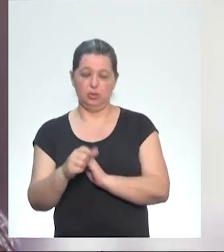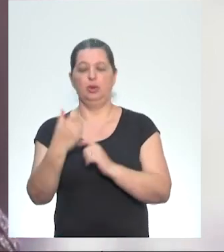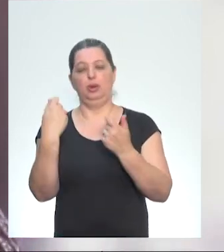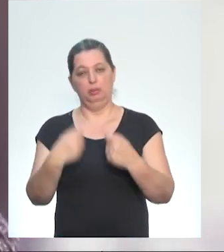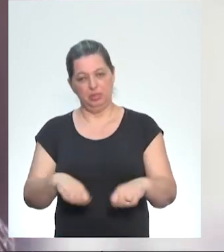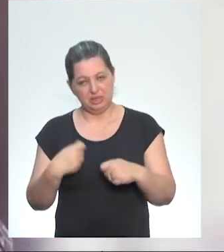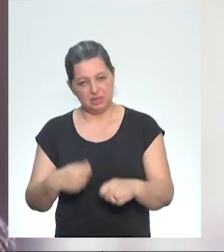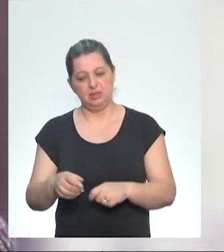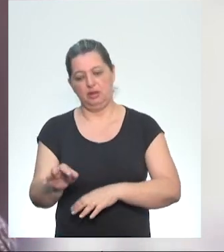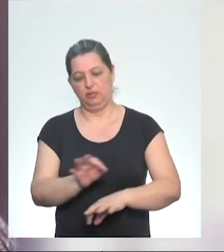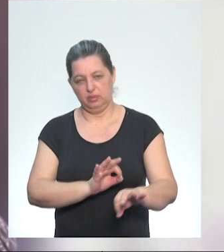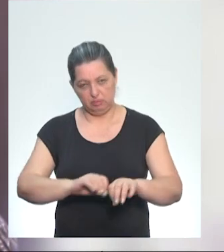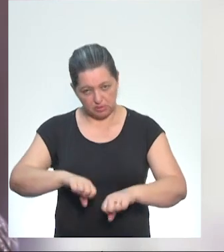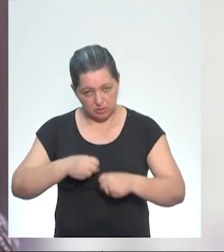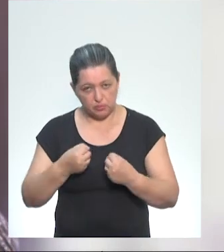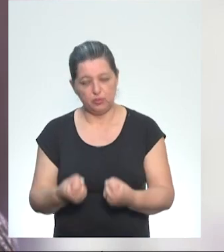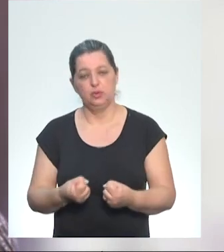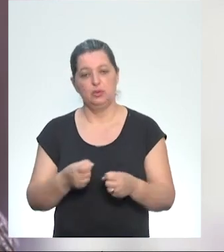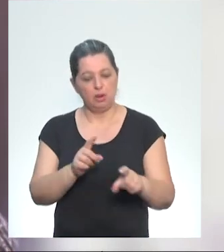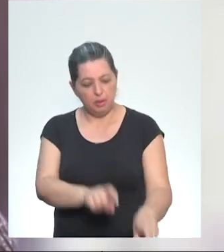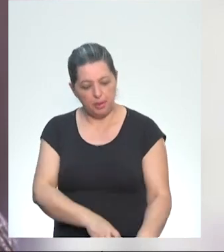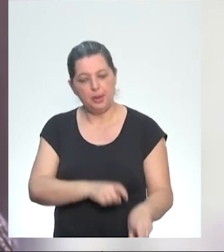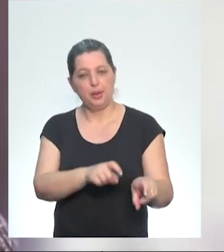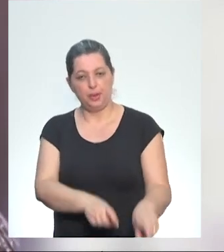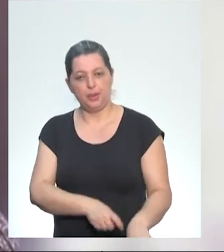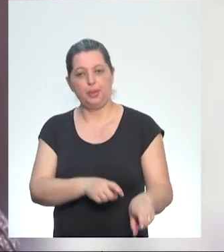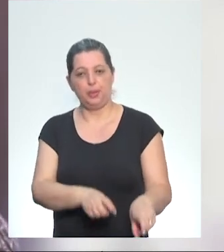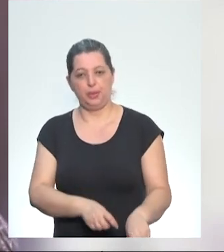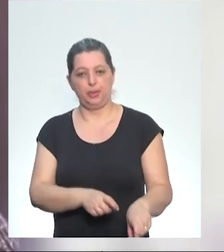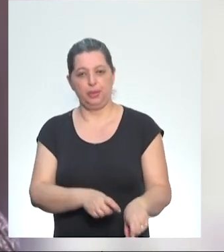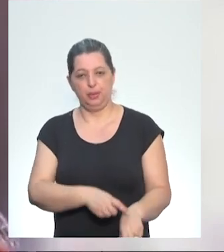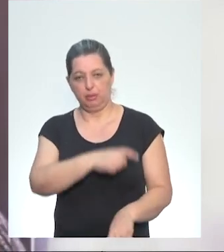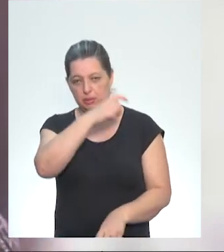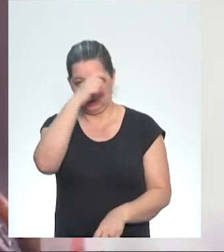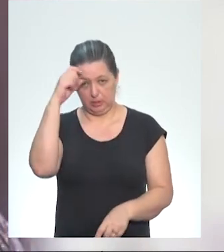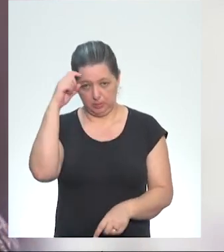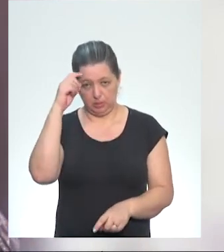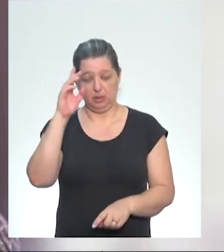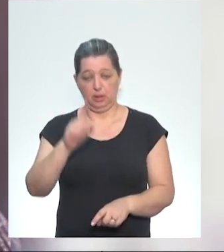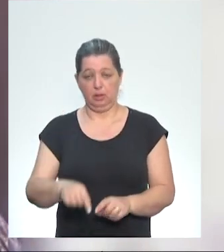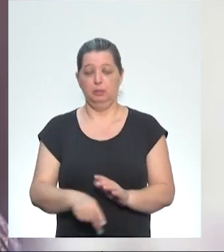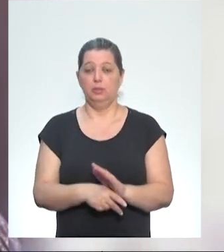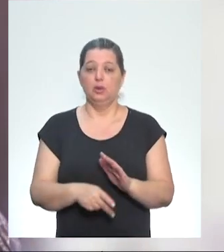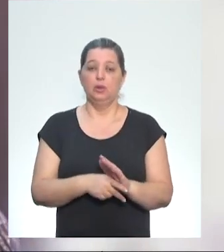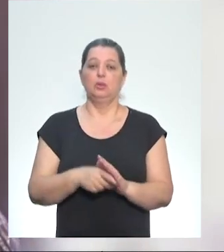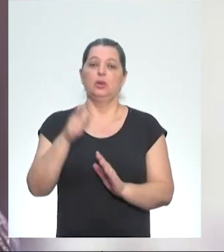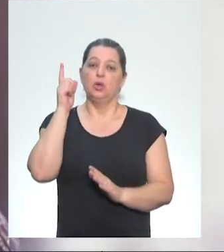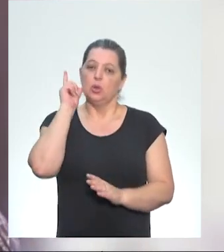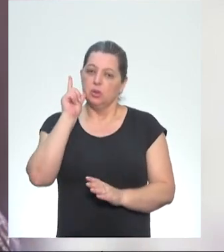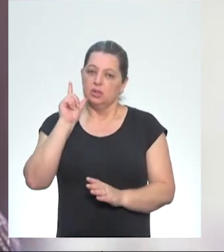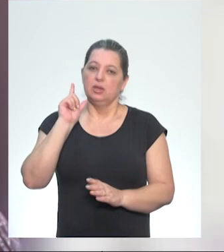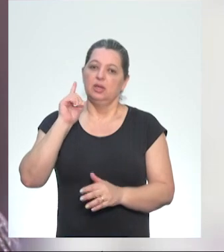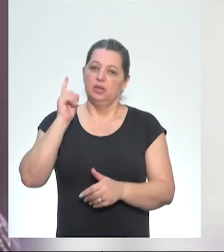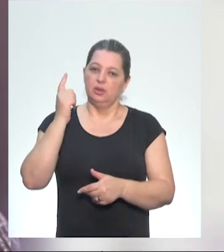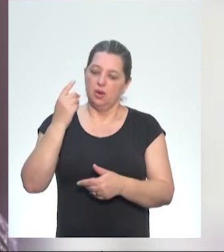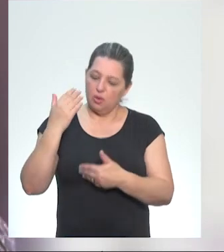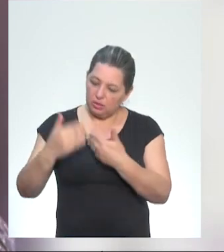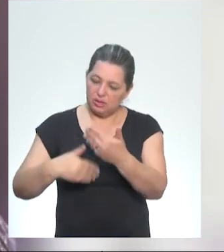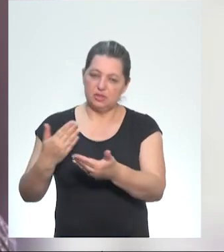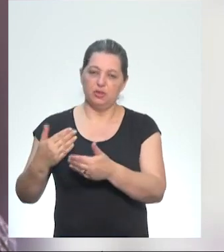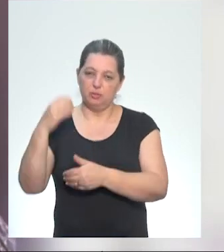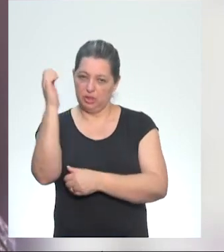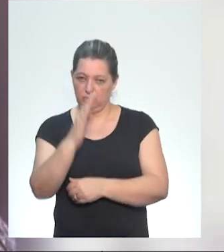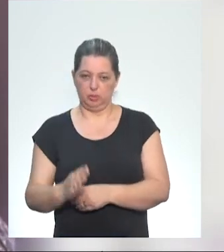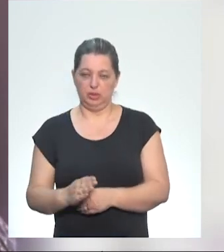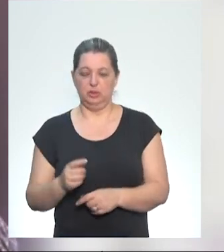para fazer todo o processo de plantio. E era isso que trazia dinheiro, né, que fazia o Brasil funcionar. Então, não tinha isso,